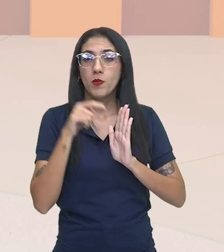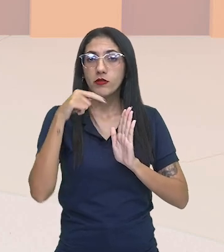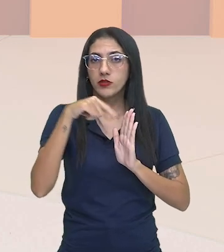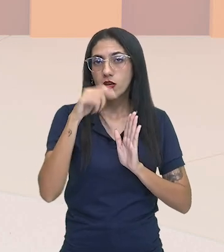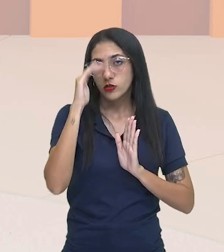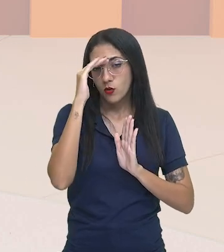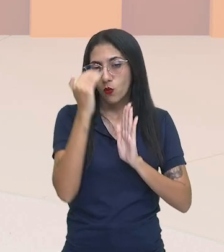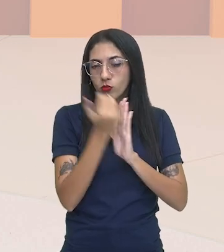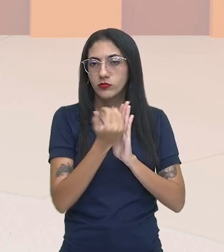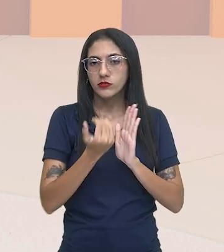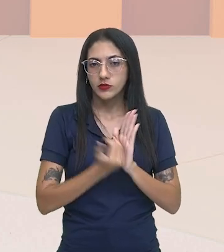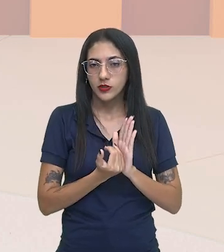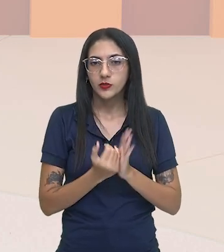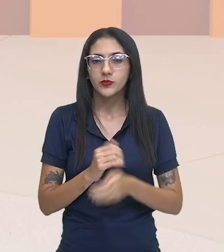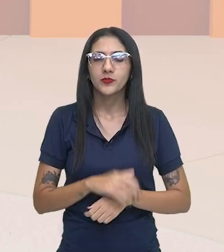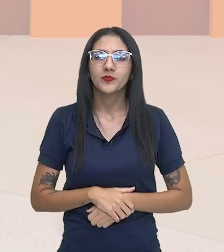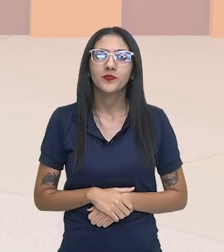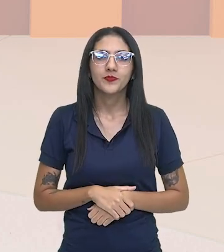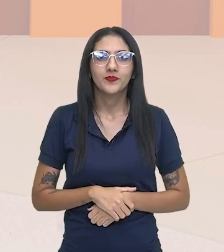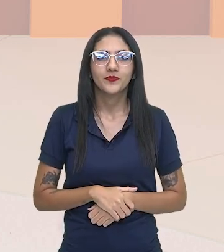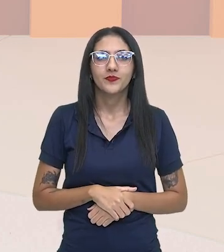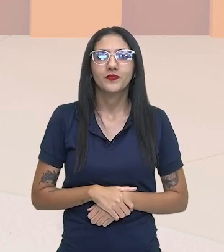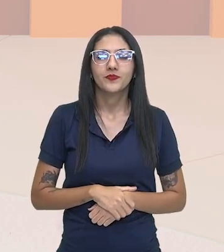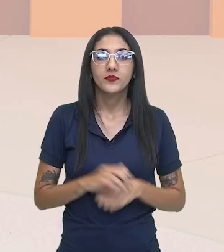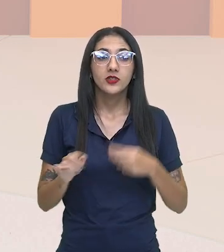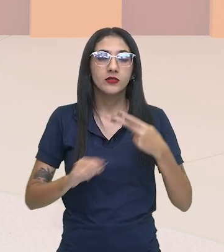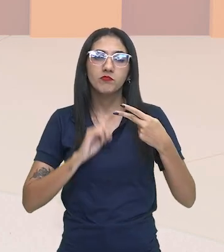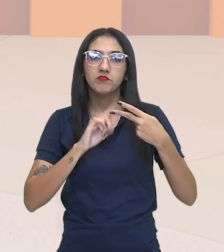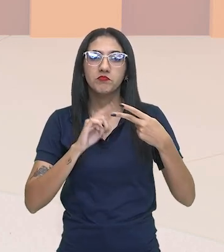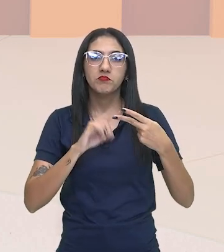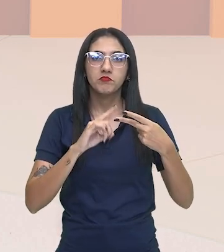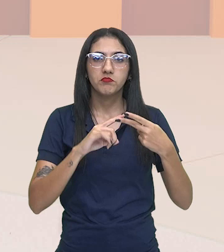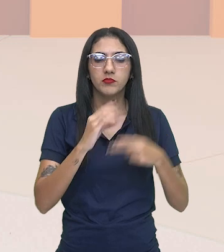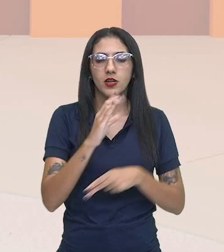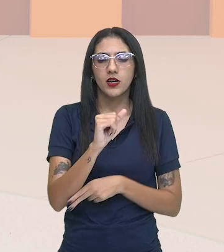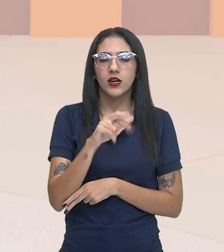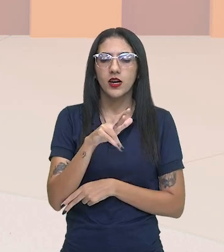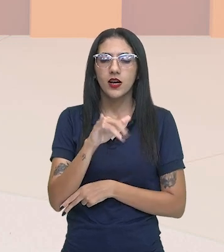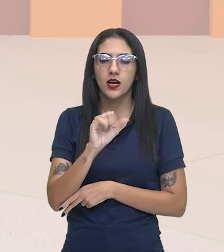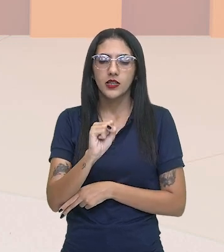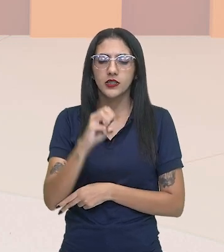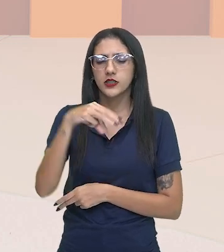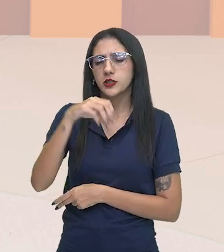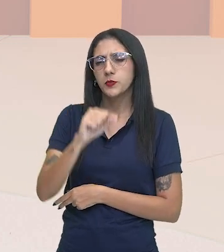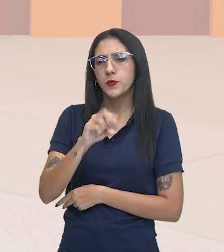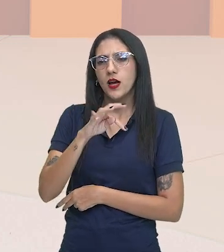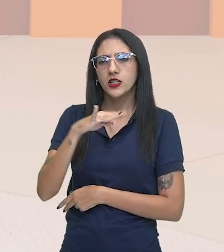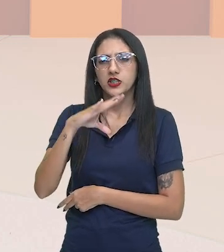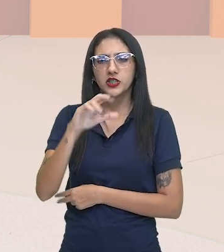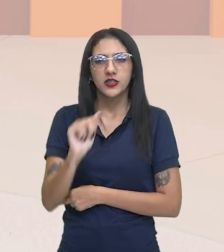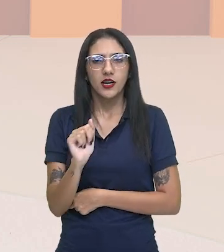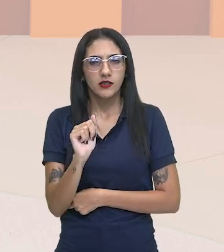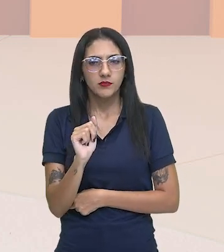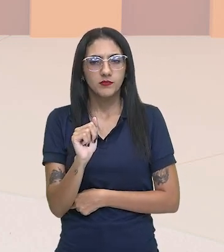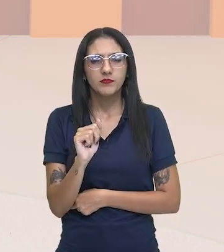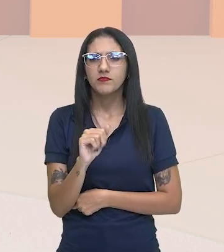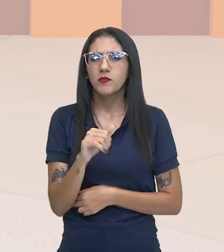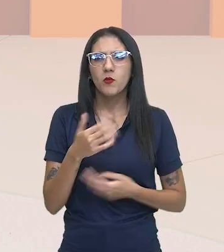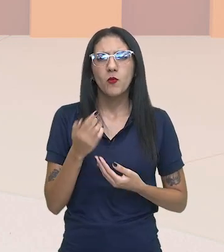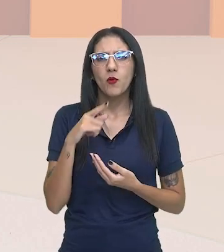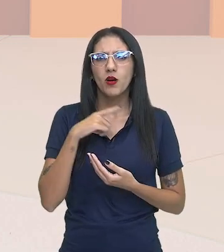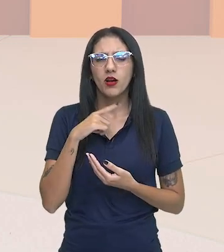dominação. Certo? Depois, nós temos aí a dominação carismática. A